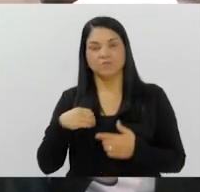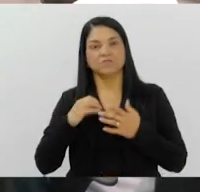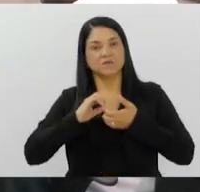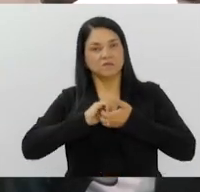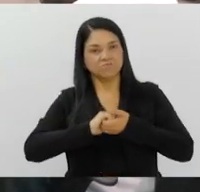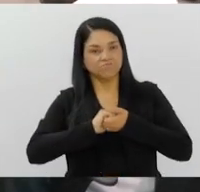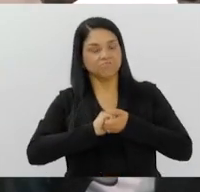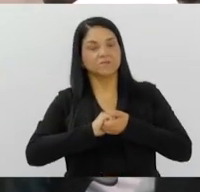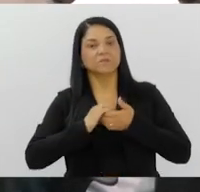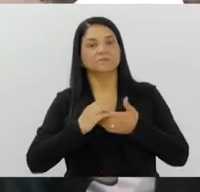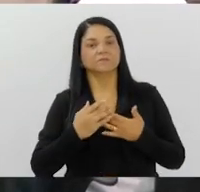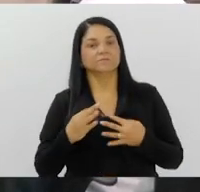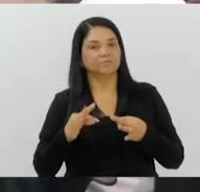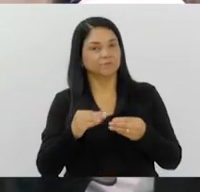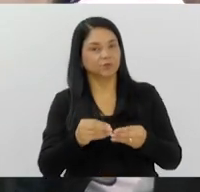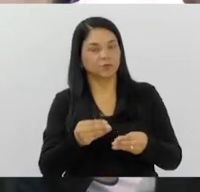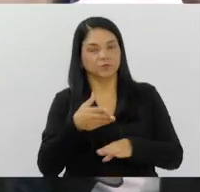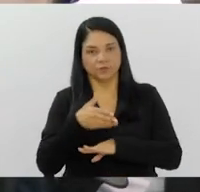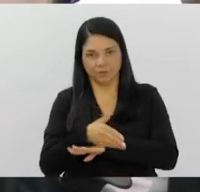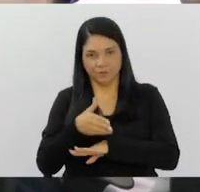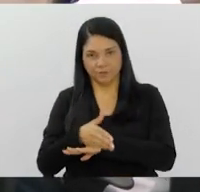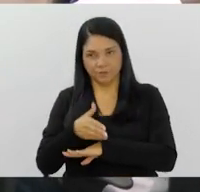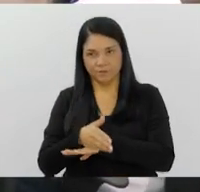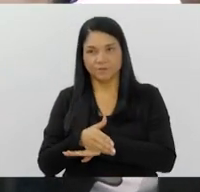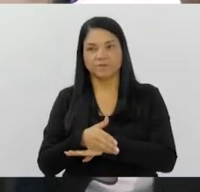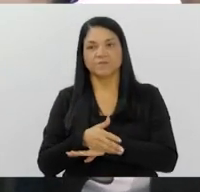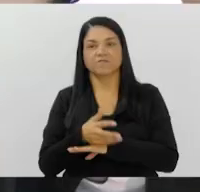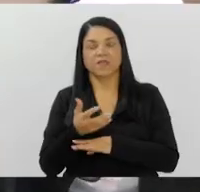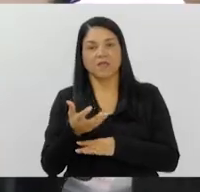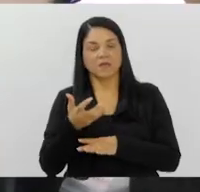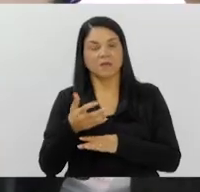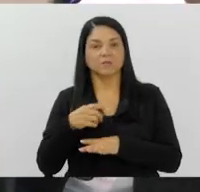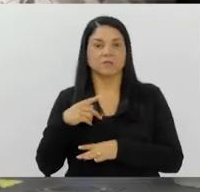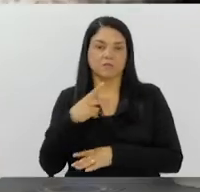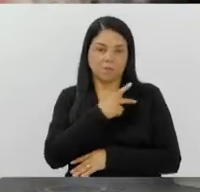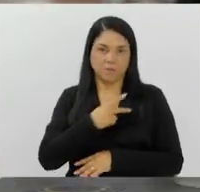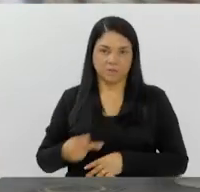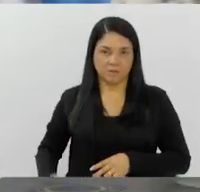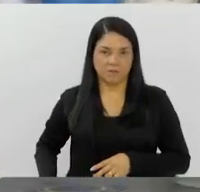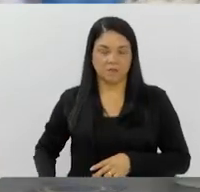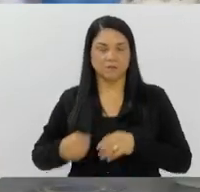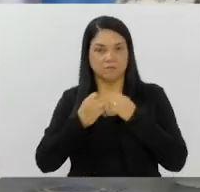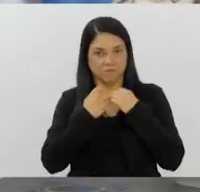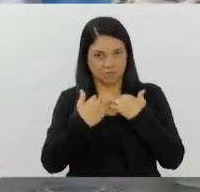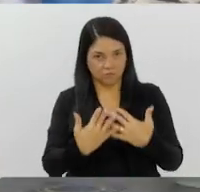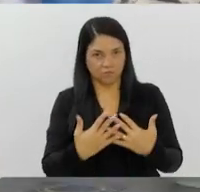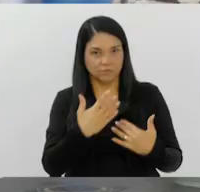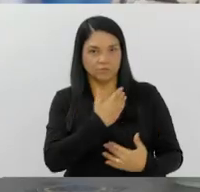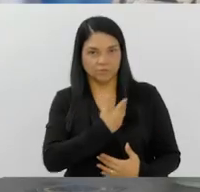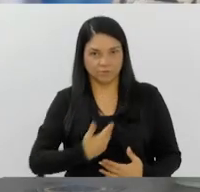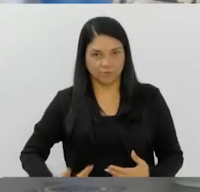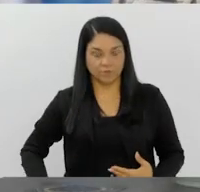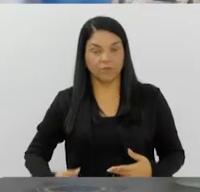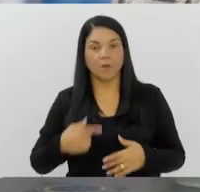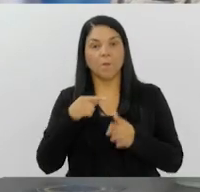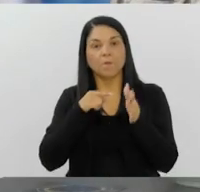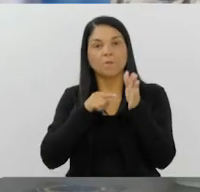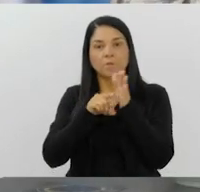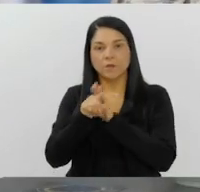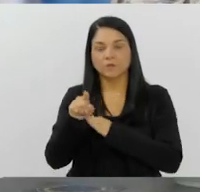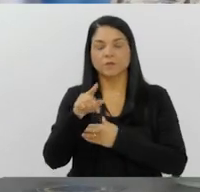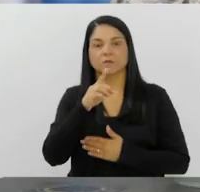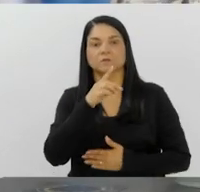pela presença eh a gente queria também aqui a partir da presidência da audiência perguntar se for possível ma